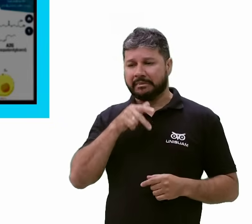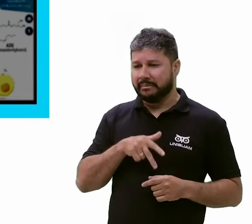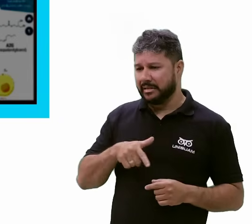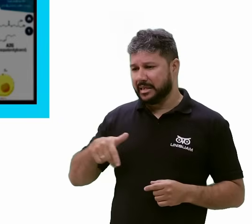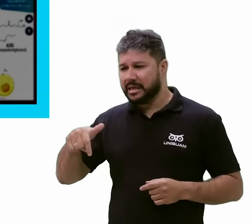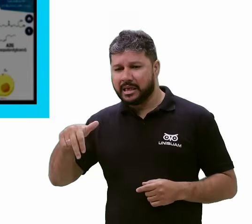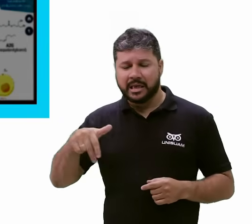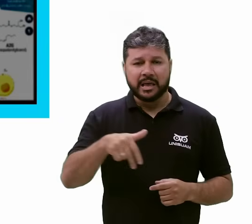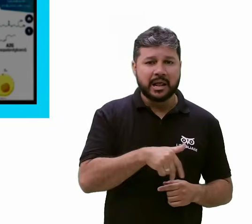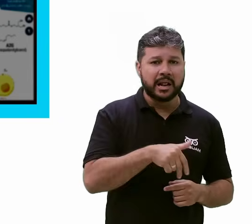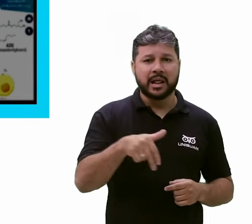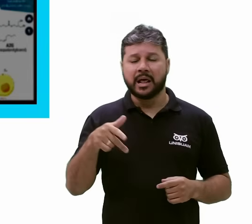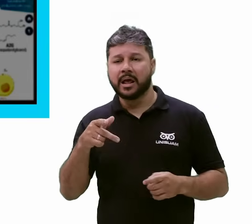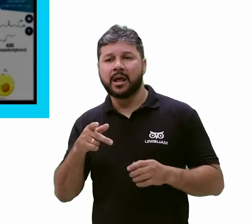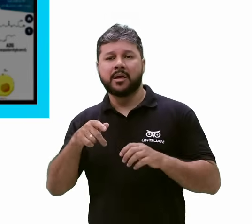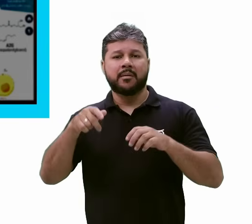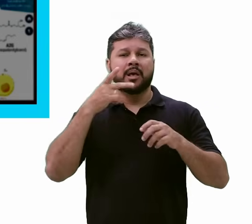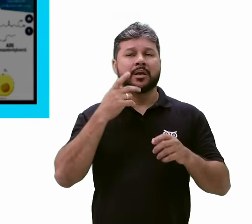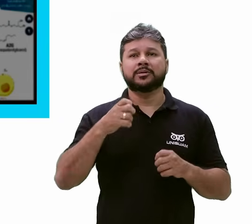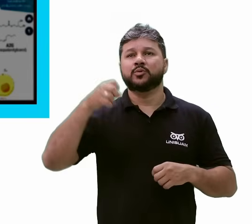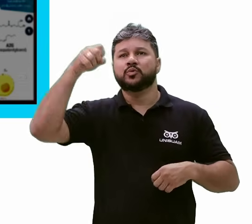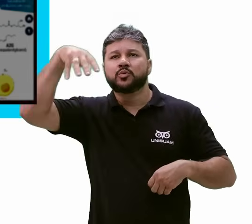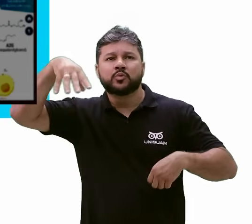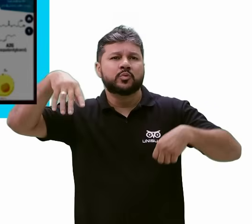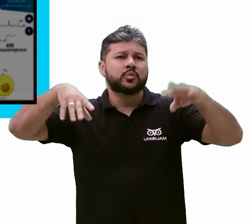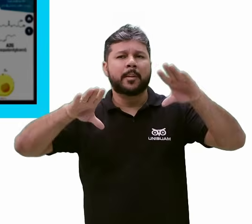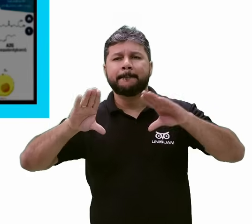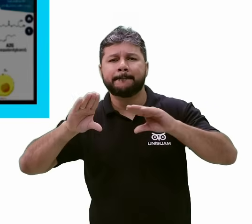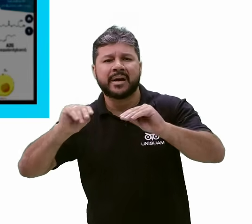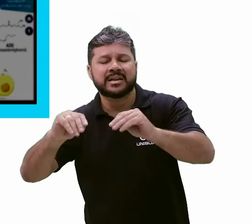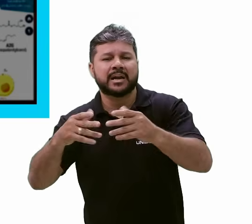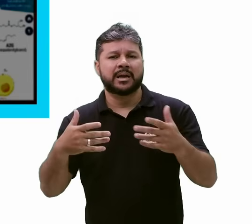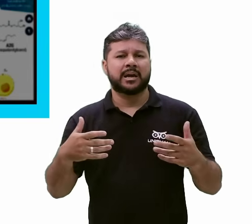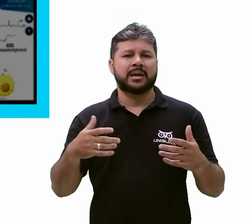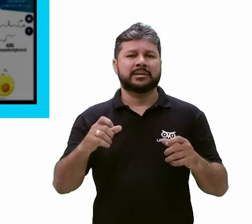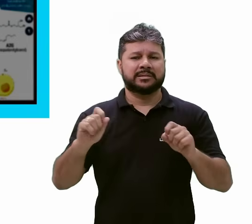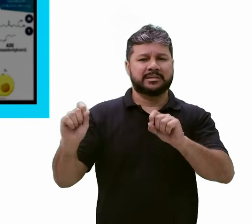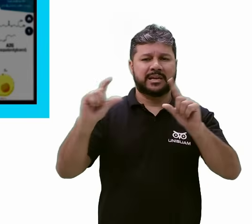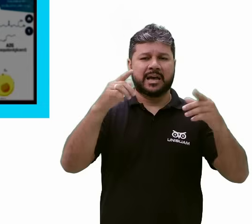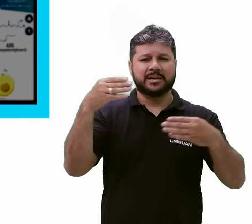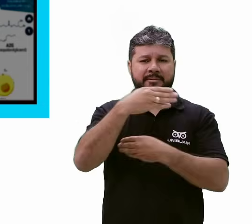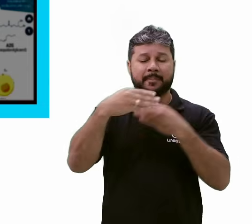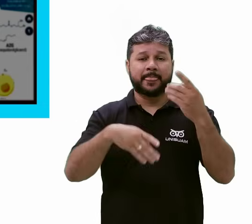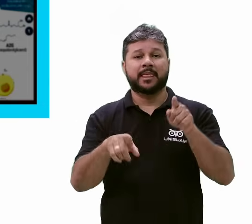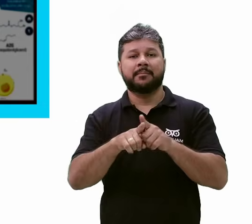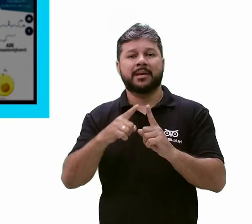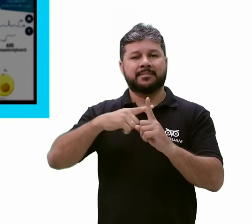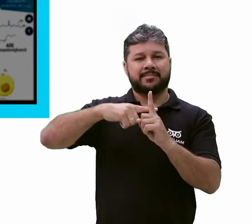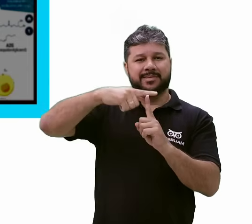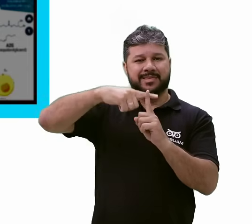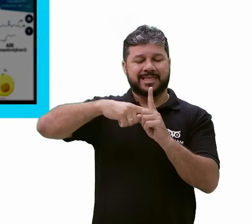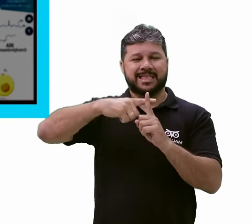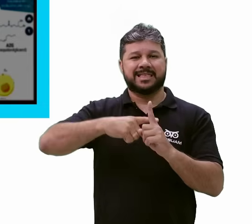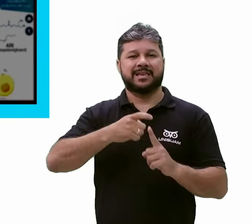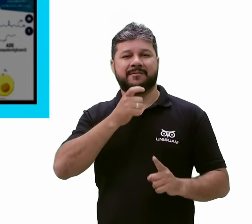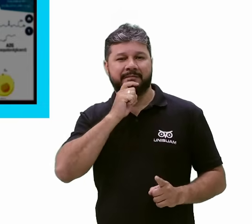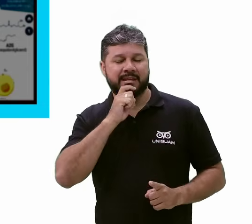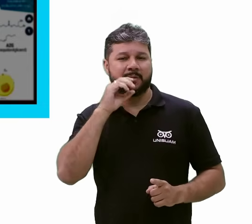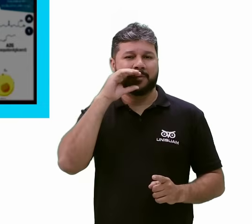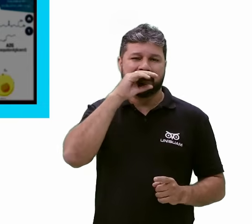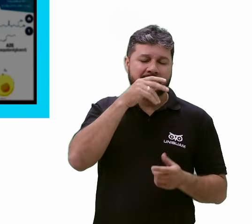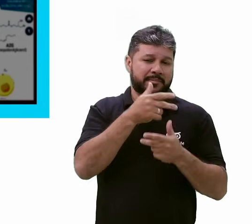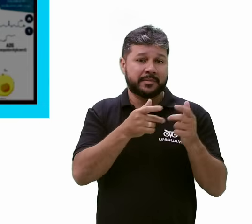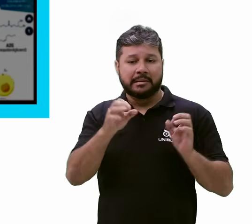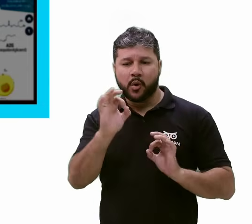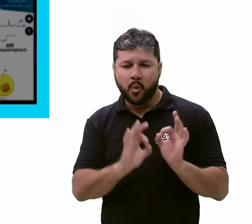às vezes andando na frente do palestrante, do público, acendendo luz, apagando luz, mexendo em slide, temperatura,